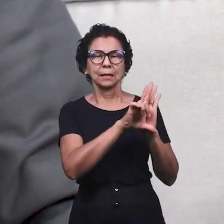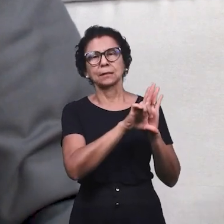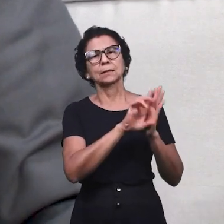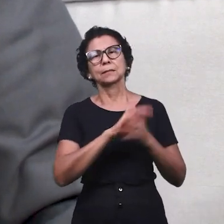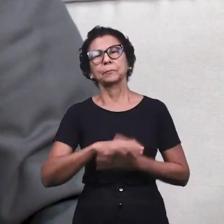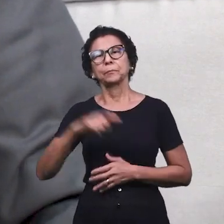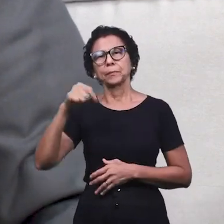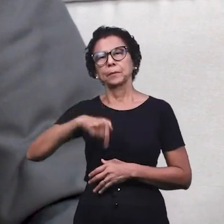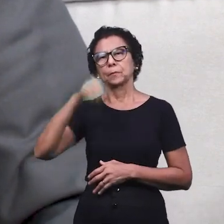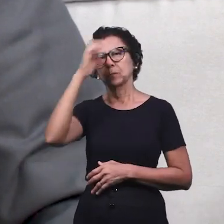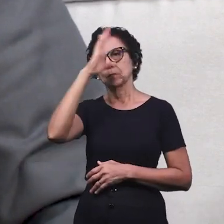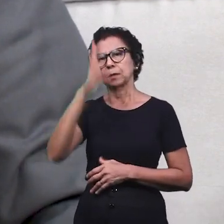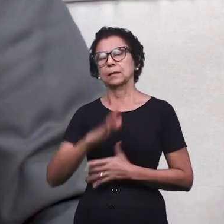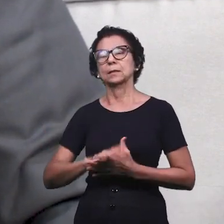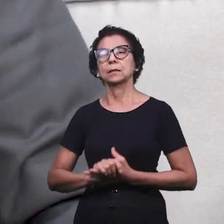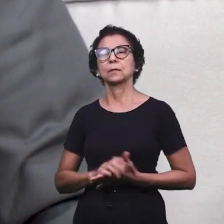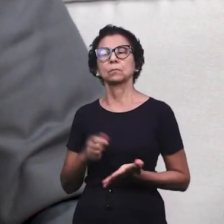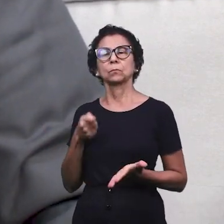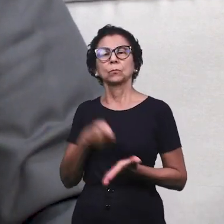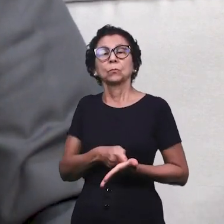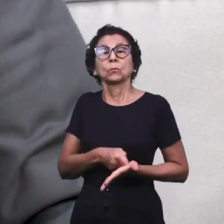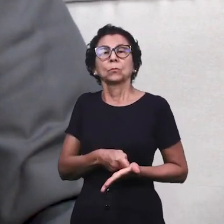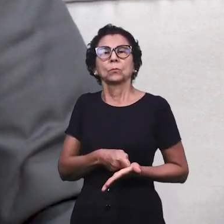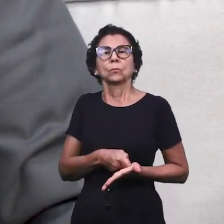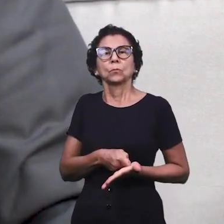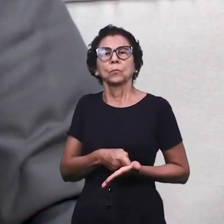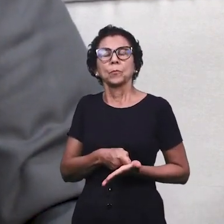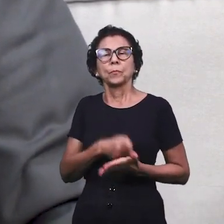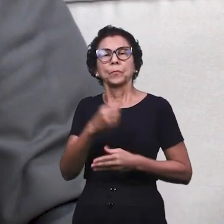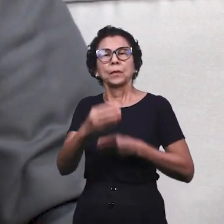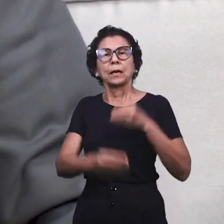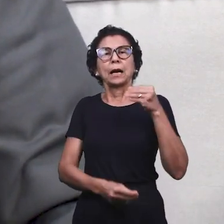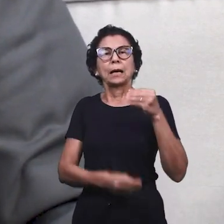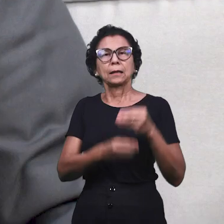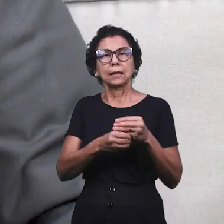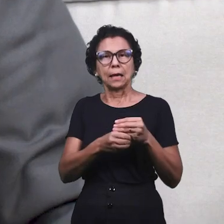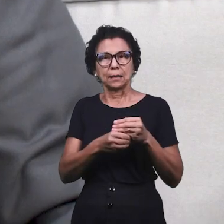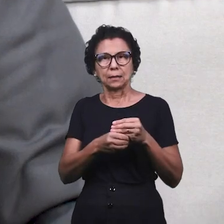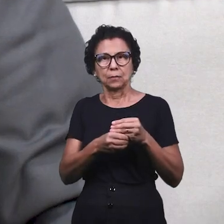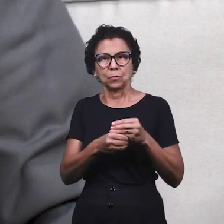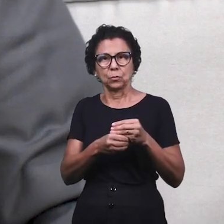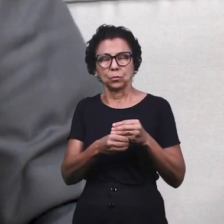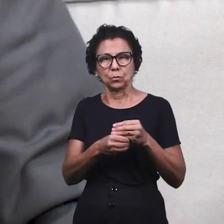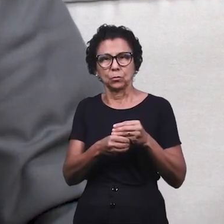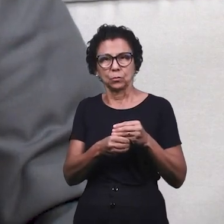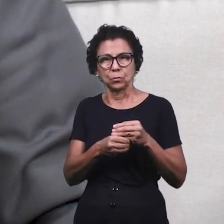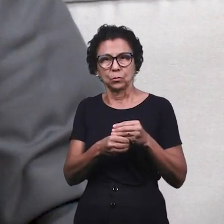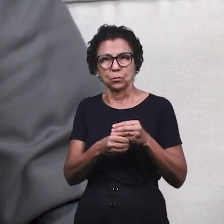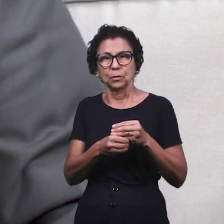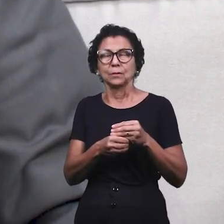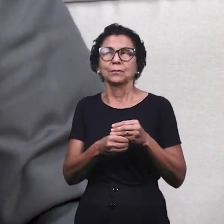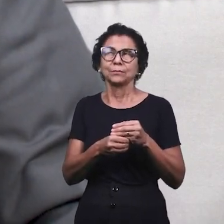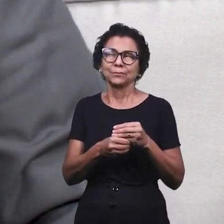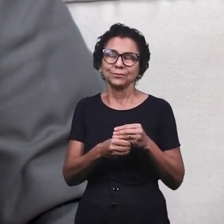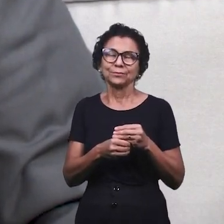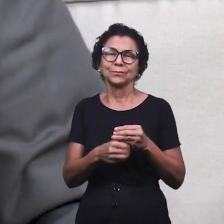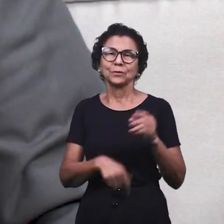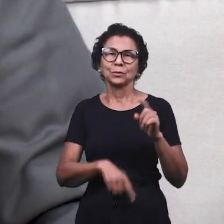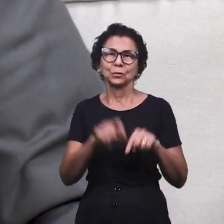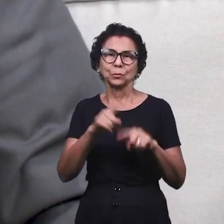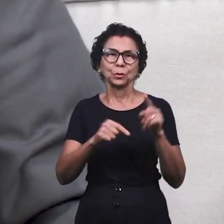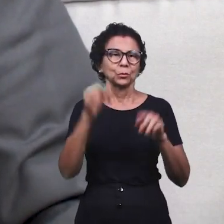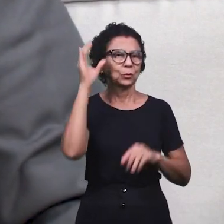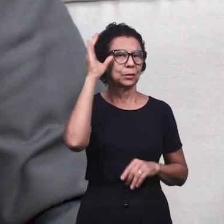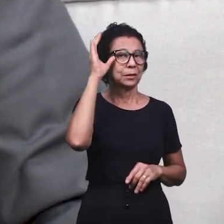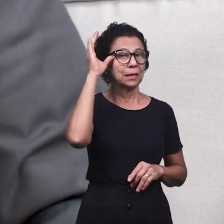no Brasil que ele impõe um acréscimo no valor da importação do produto da China, que é o que a gente chama